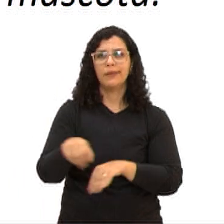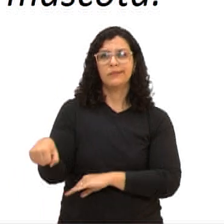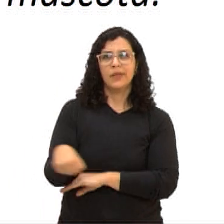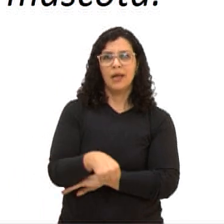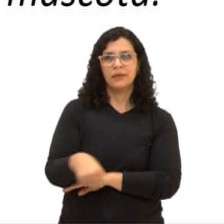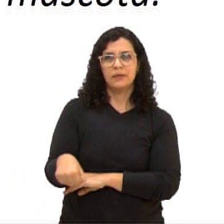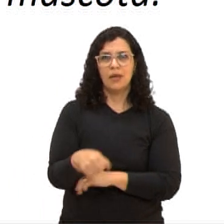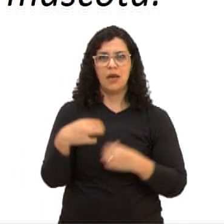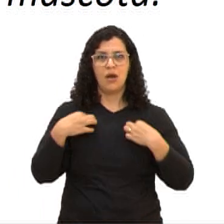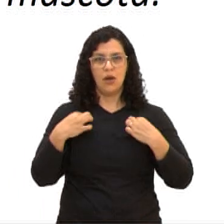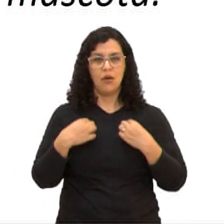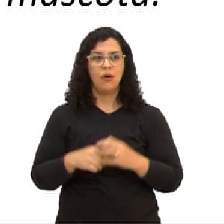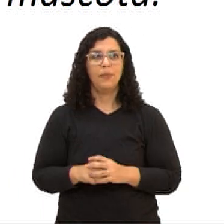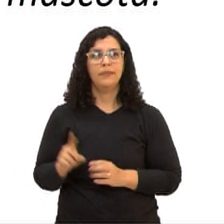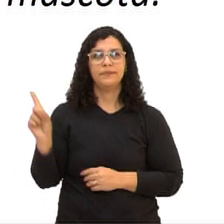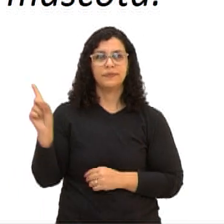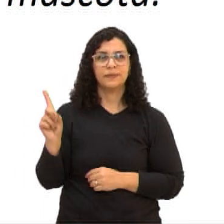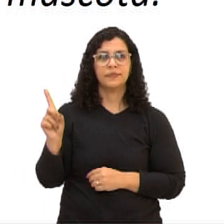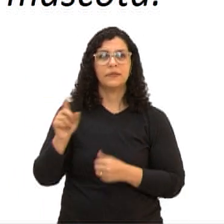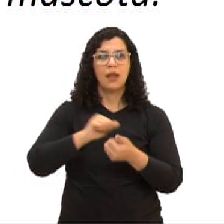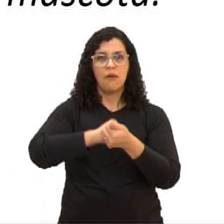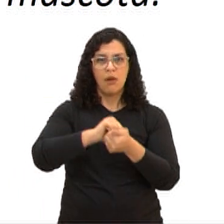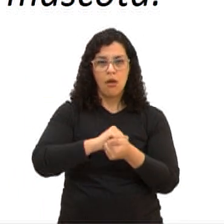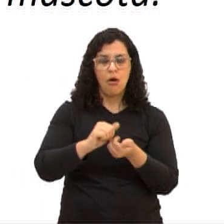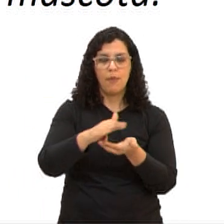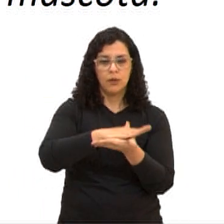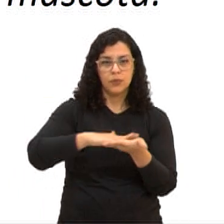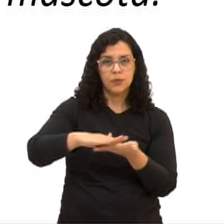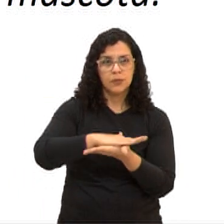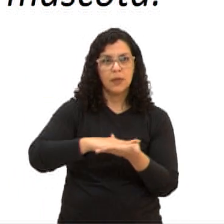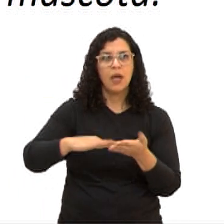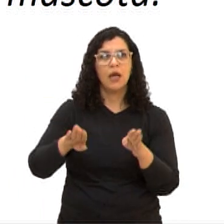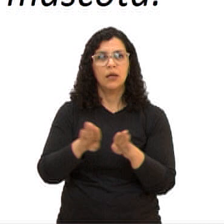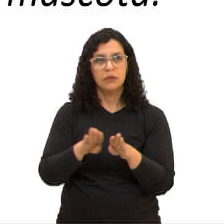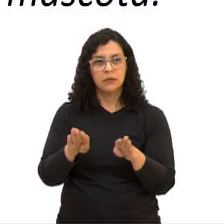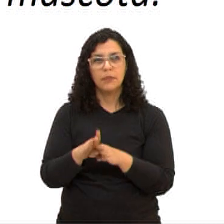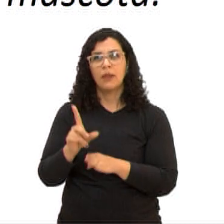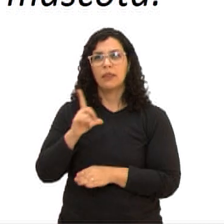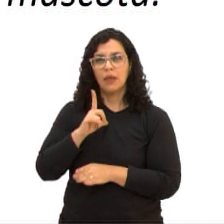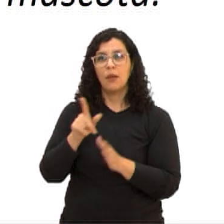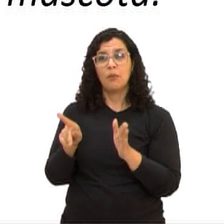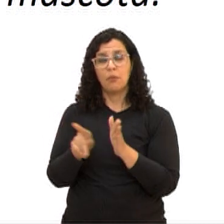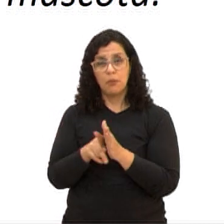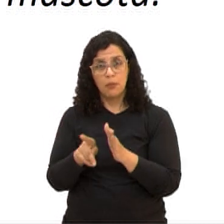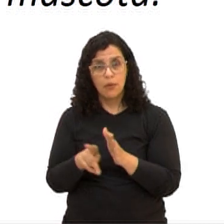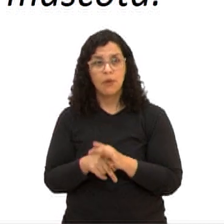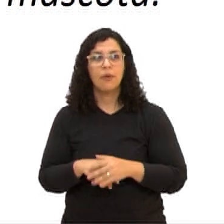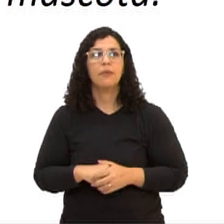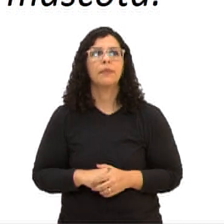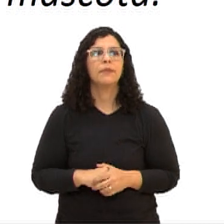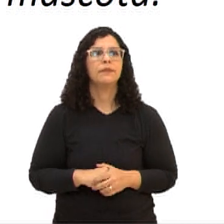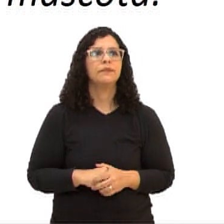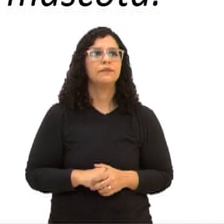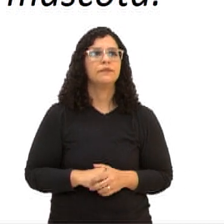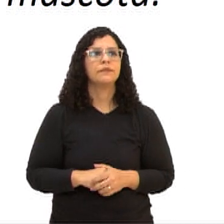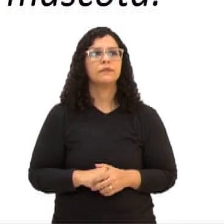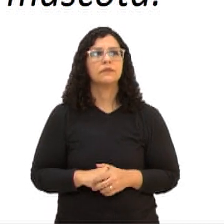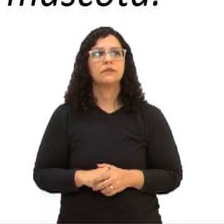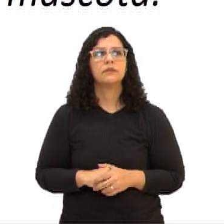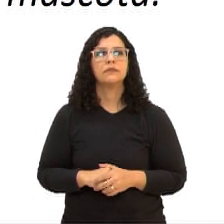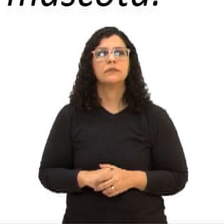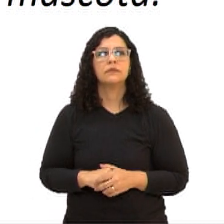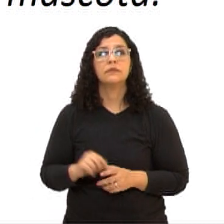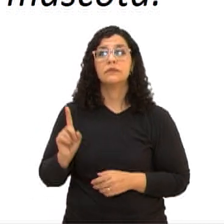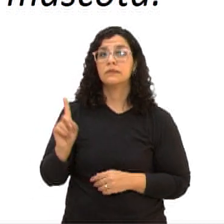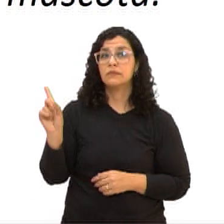roupa, lavar a roupa, plato, coche, então lavar a roupa, lavar a louça, né, os pratos